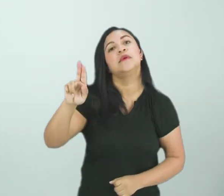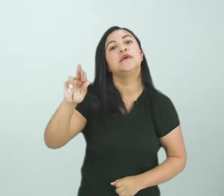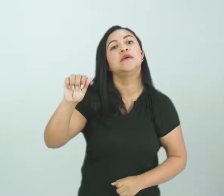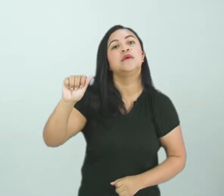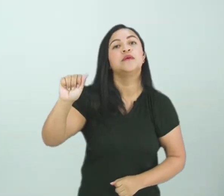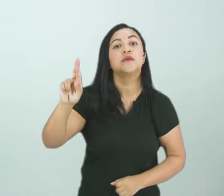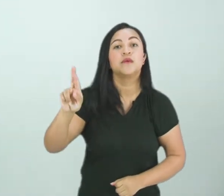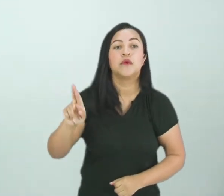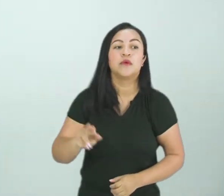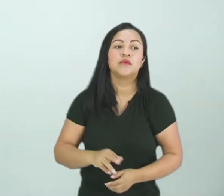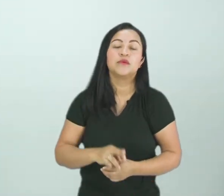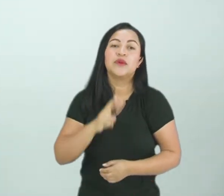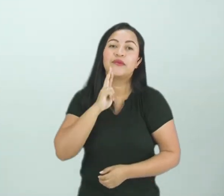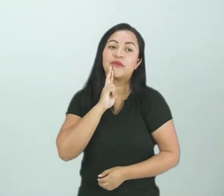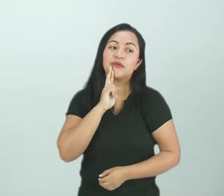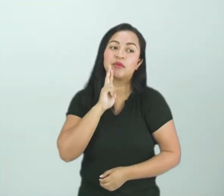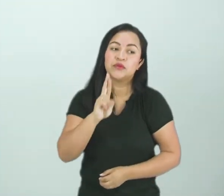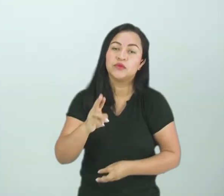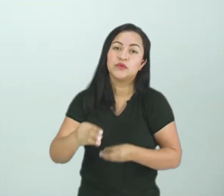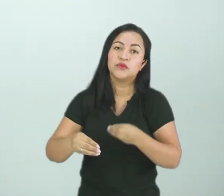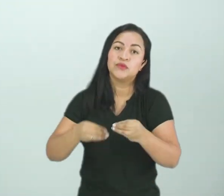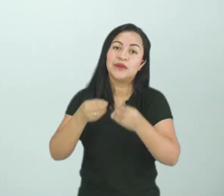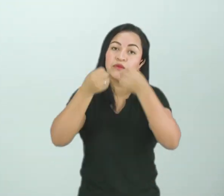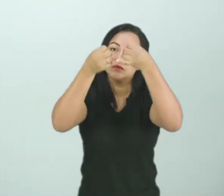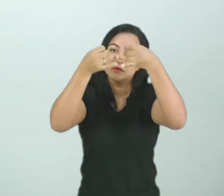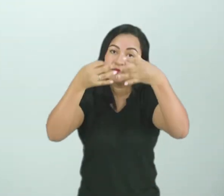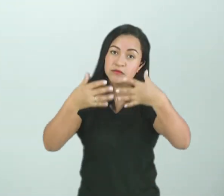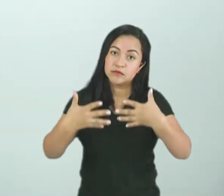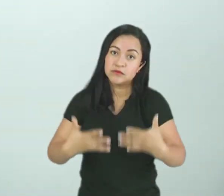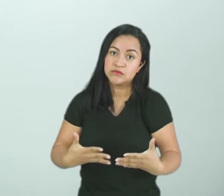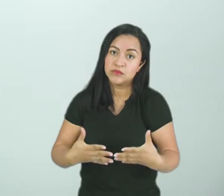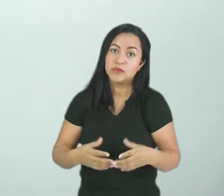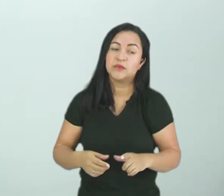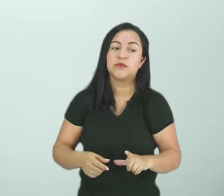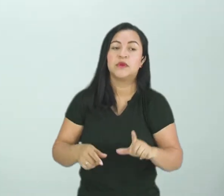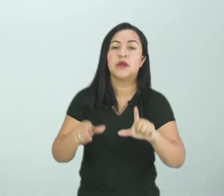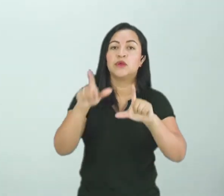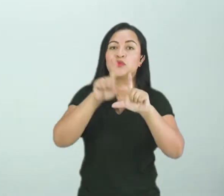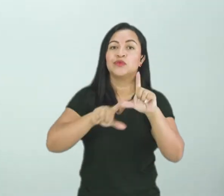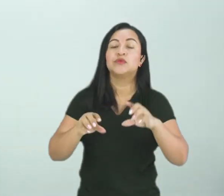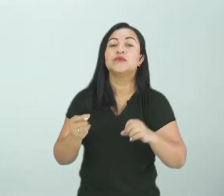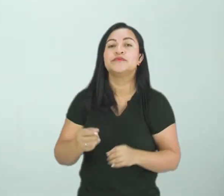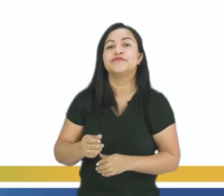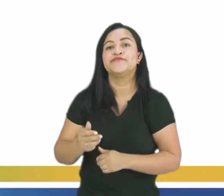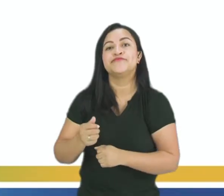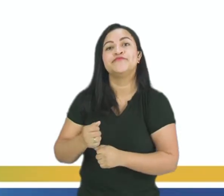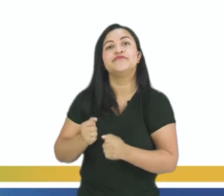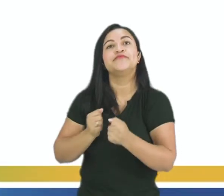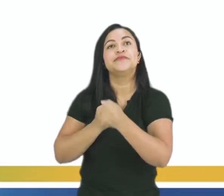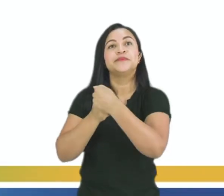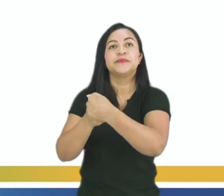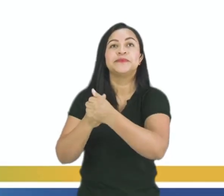aí a resolução de problemas desse conteúdo. Acompanhe comigo no slide.